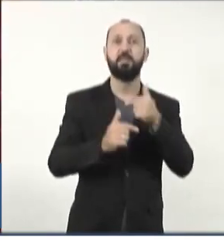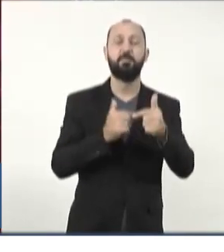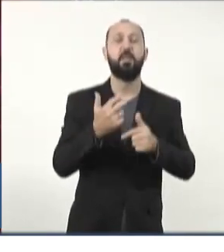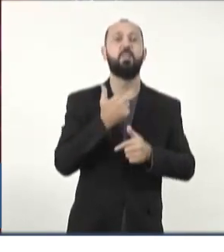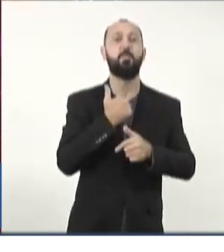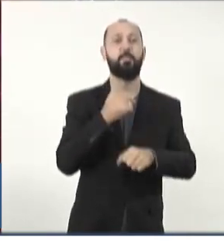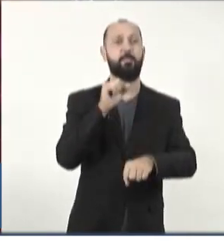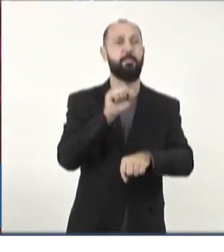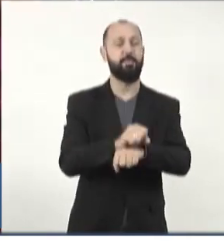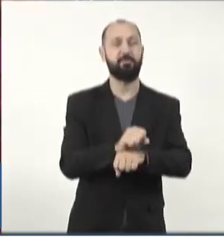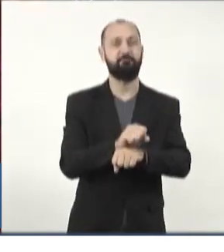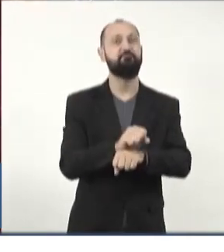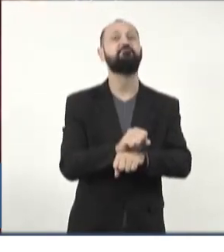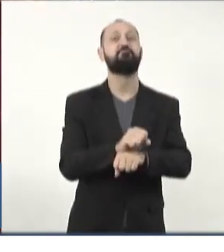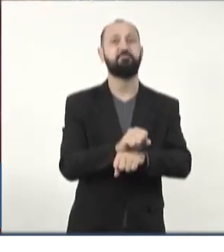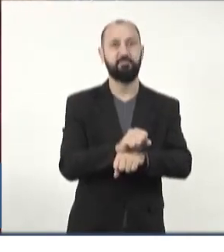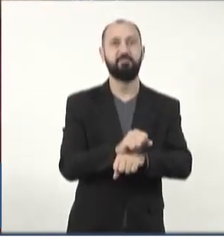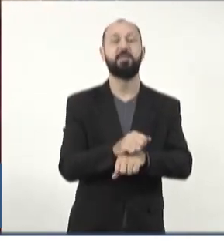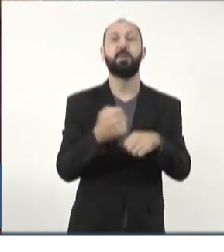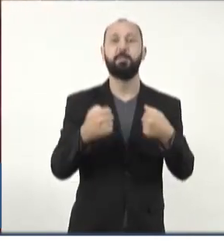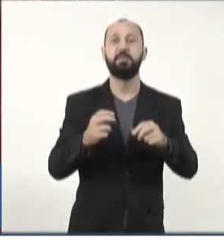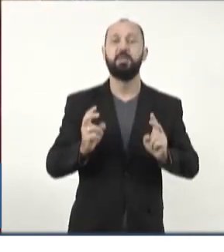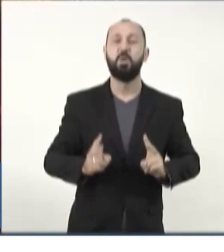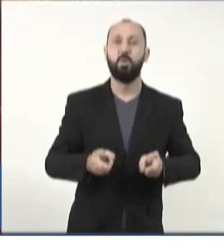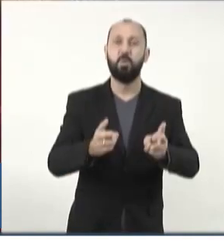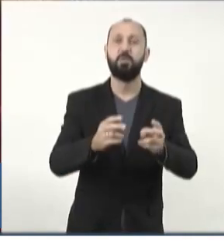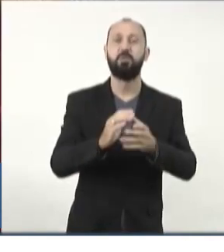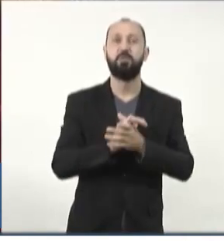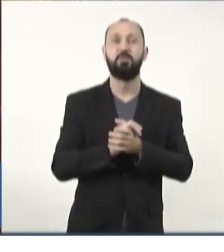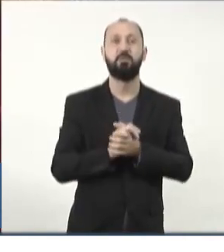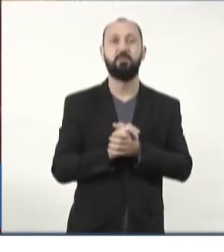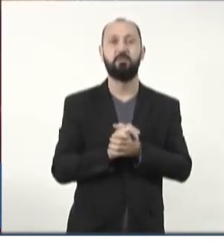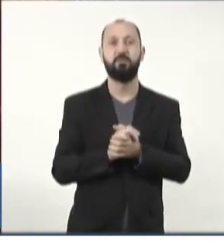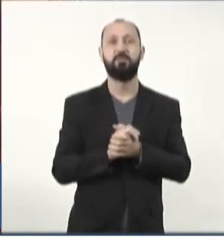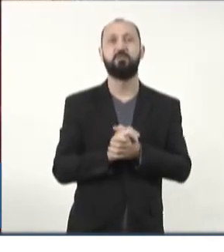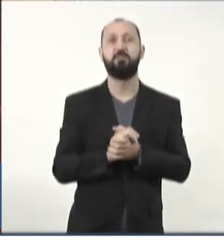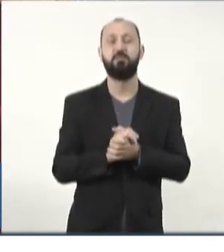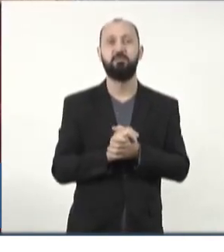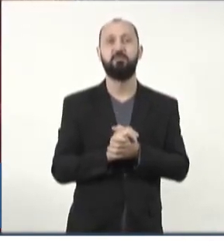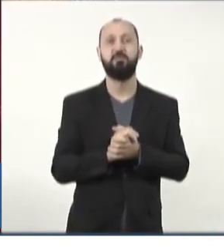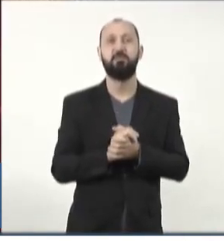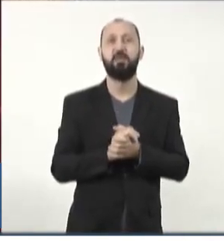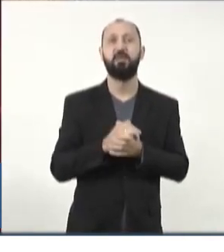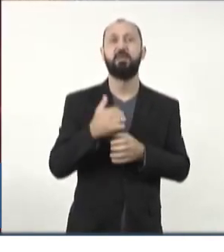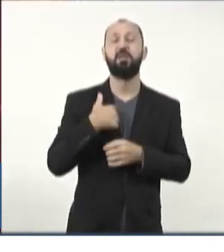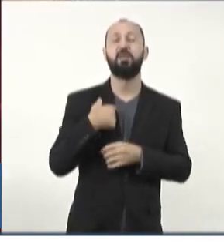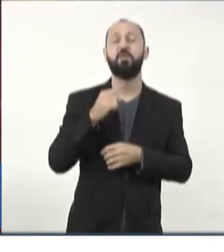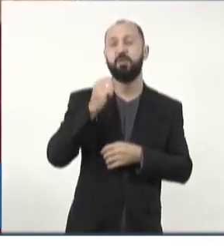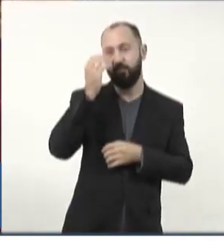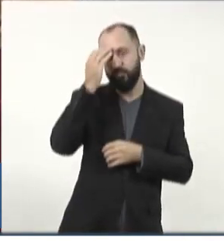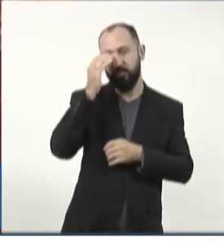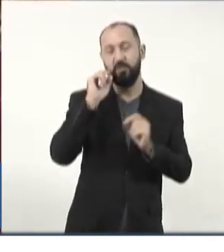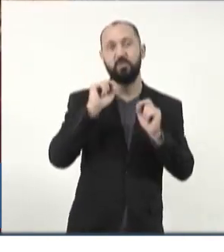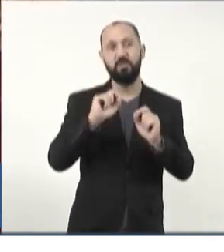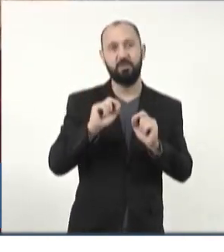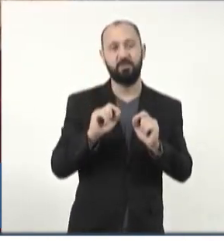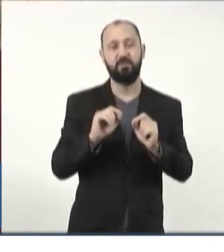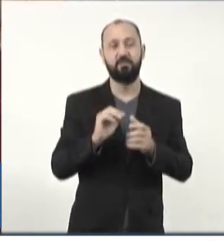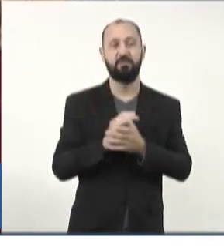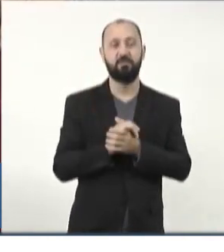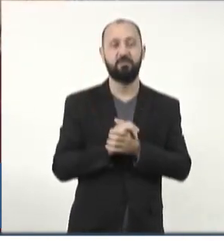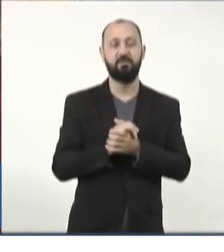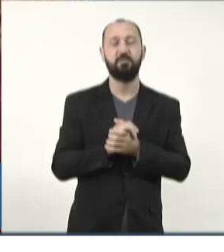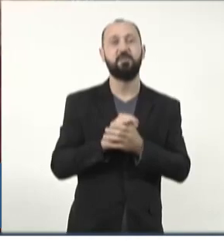não pode parar, tem que continuar, e eu entendo que isso